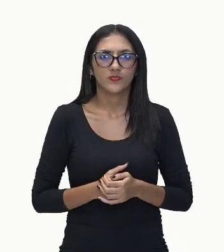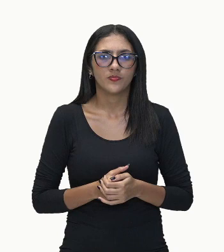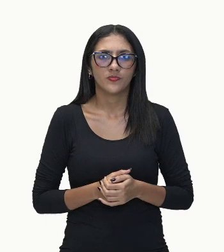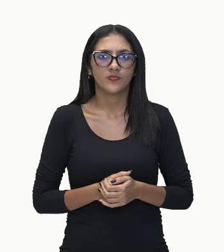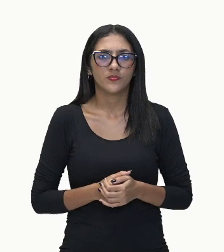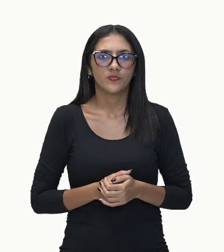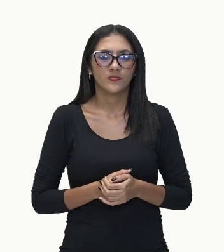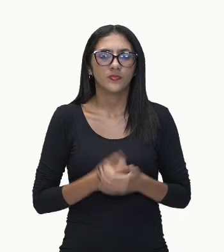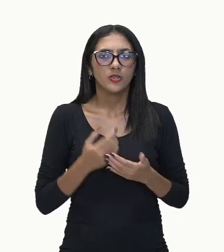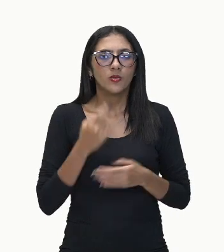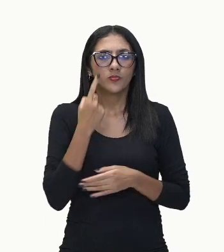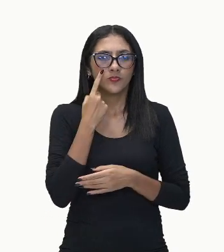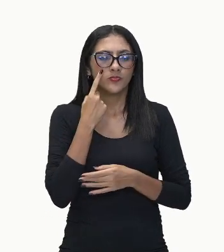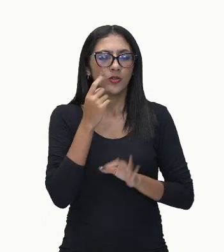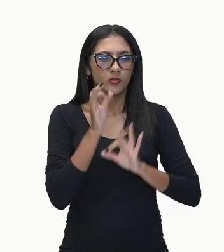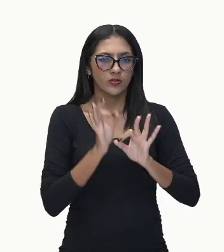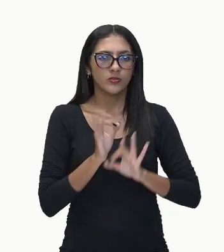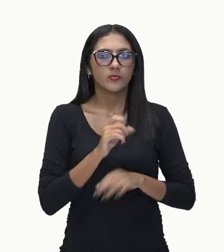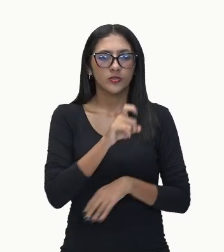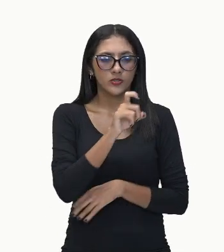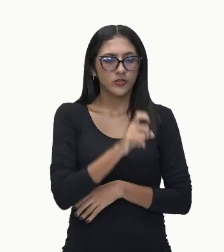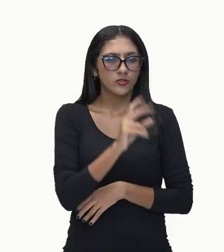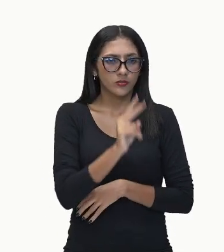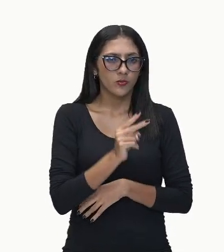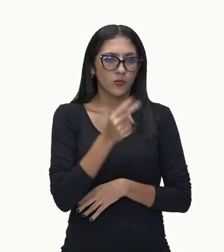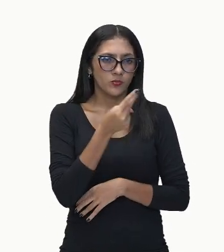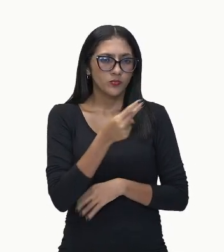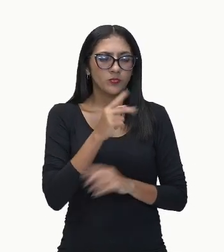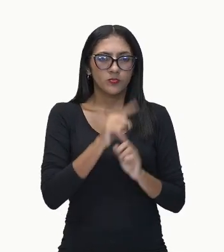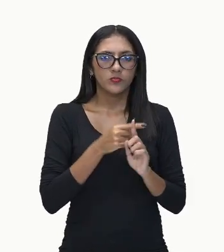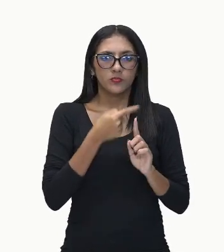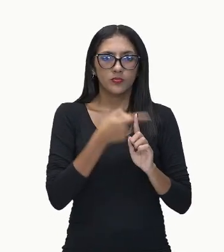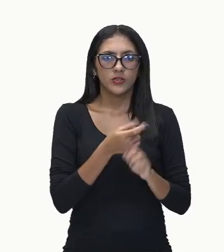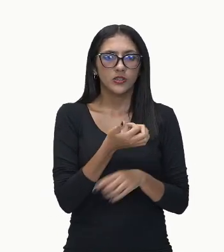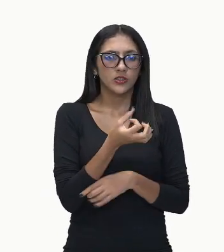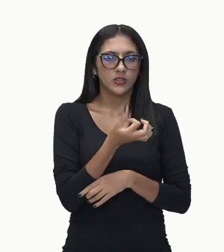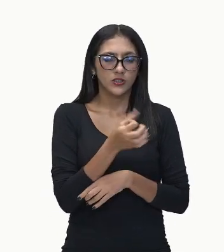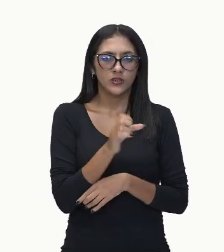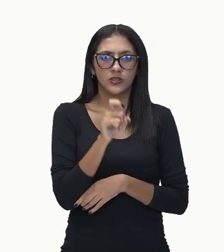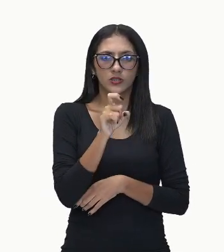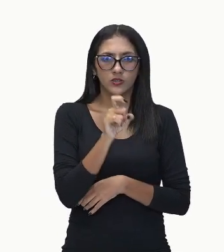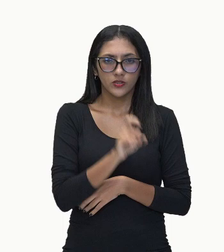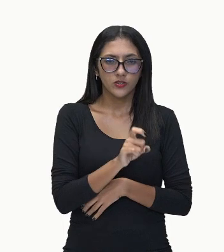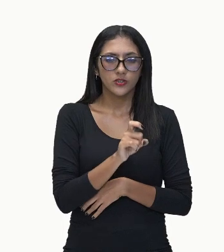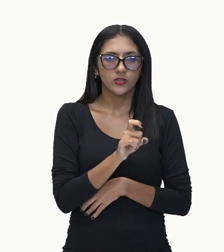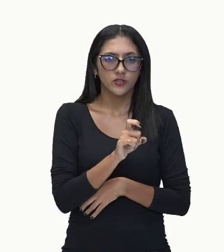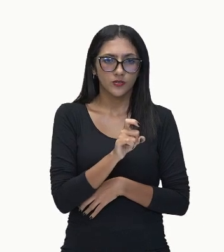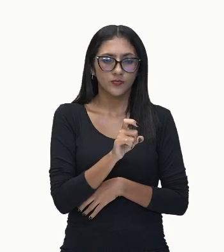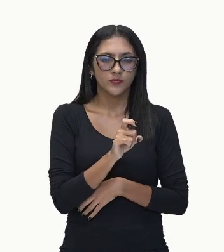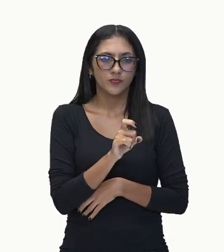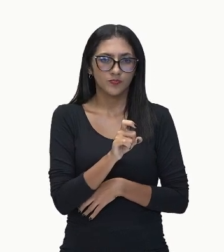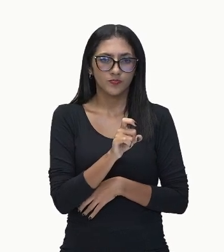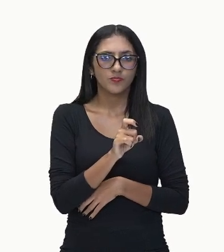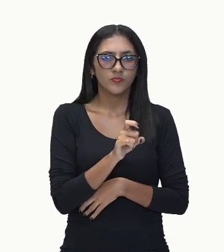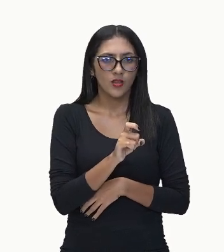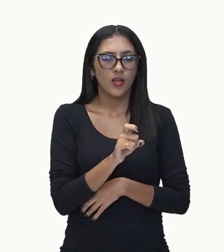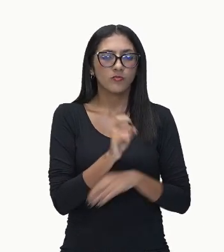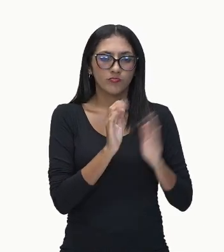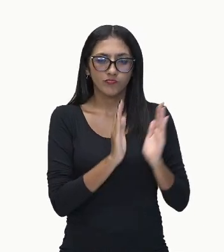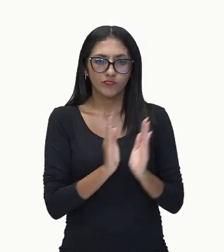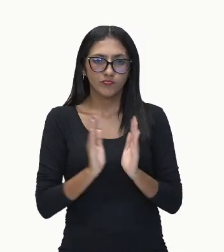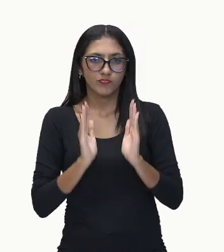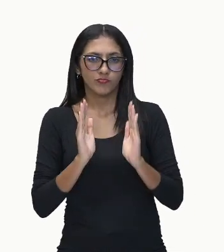ó nós vamos ficar aqui ó com x qu + 16x E aí nós vamos completar o lado esquerdo da